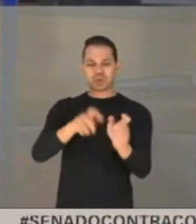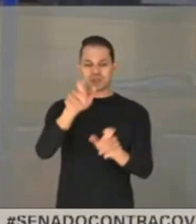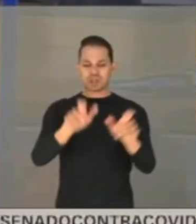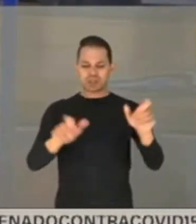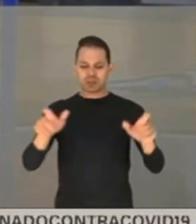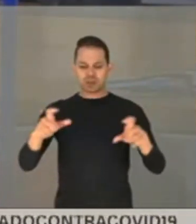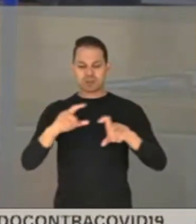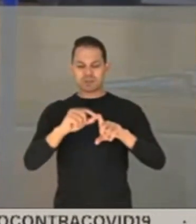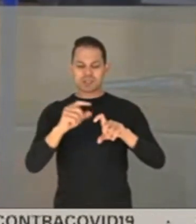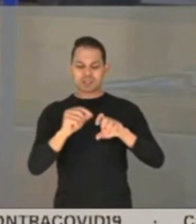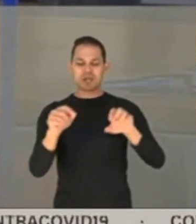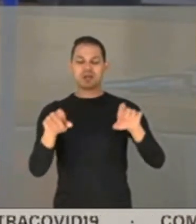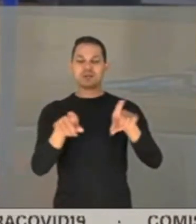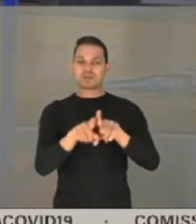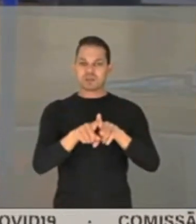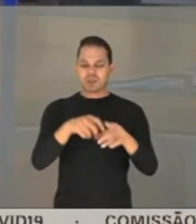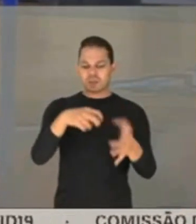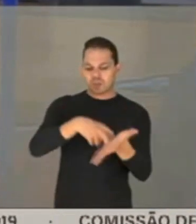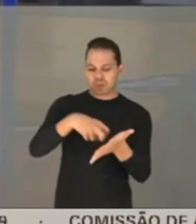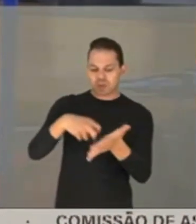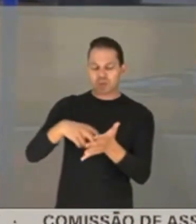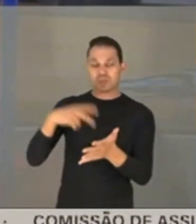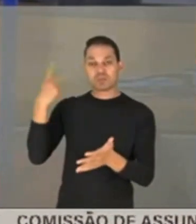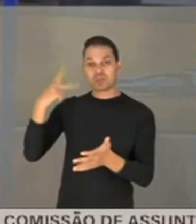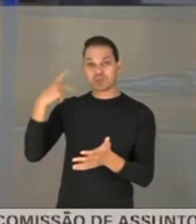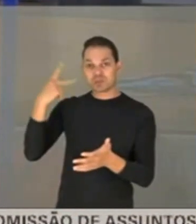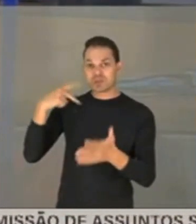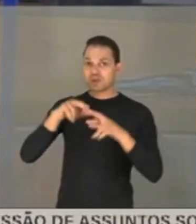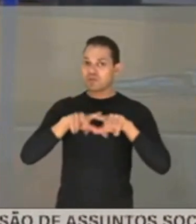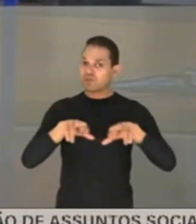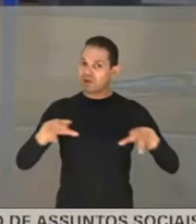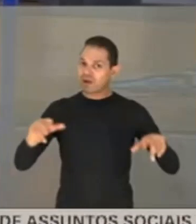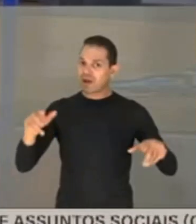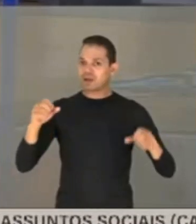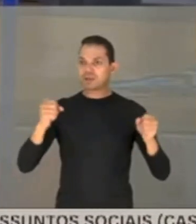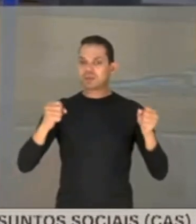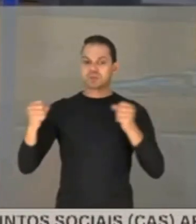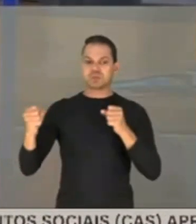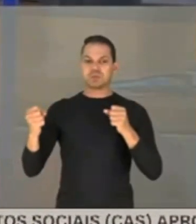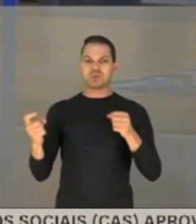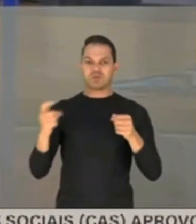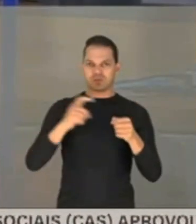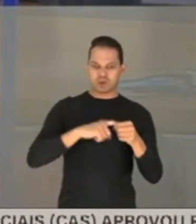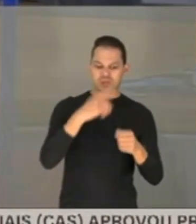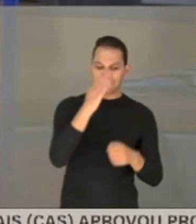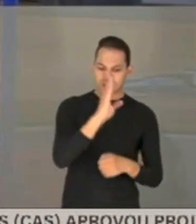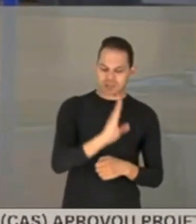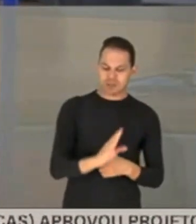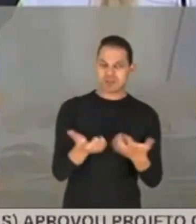puniu políticos poderosos, e a gente viu e espero que isso de alguma forma seja resgatado no nosso país. Muito obrigado.